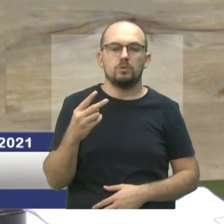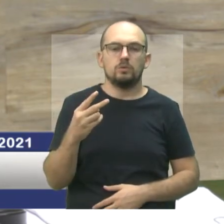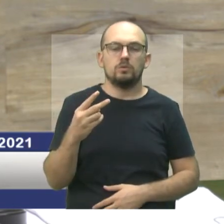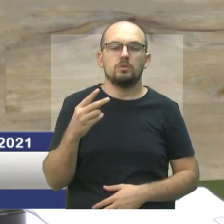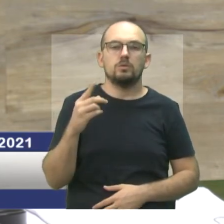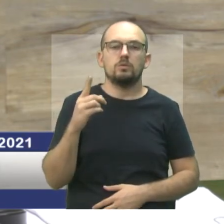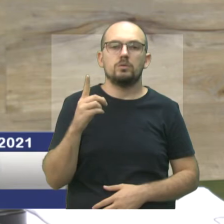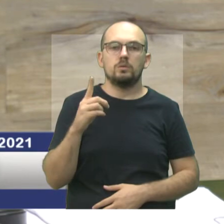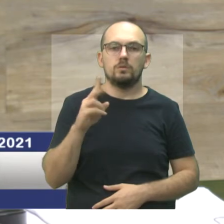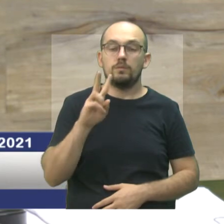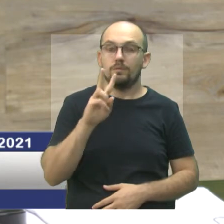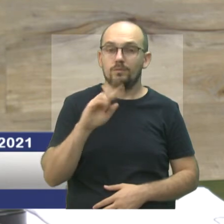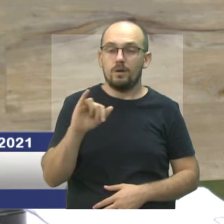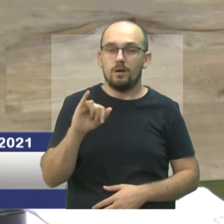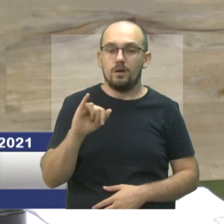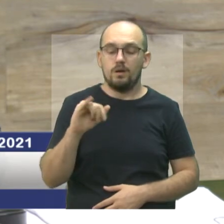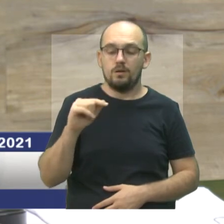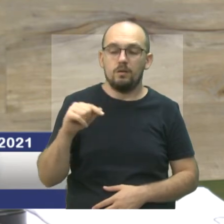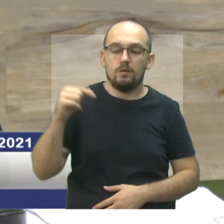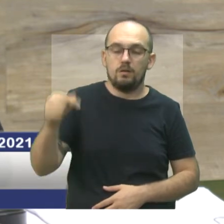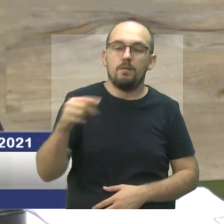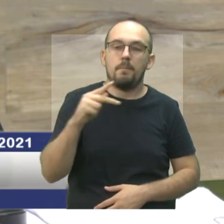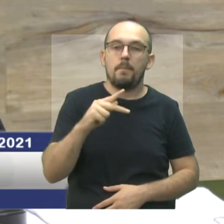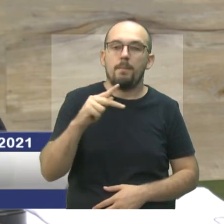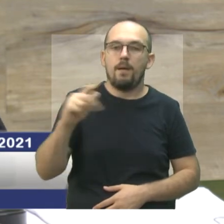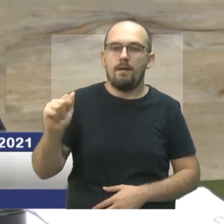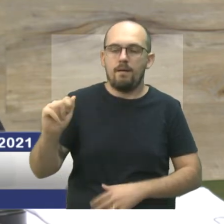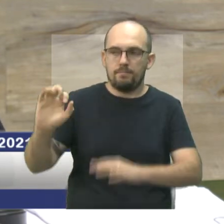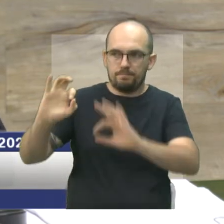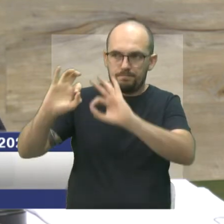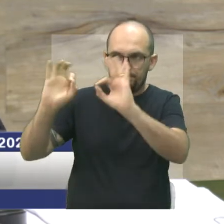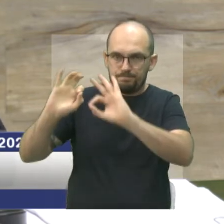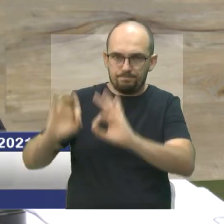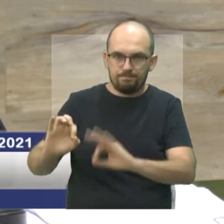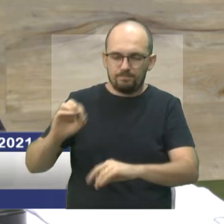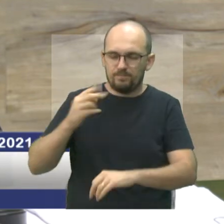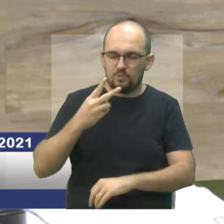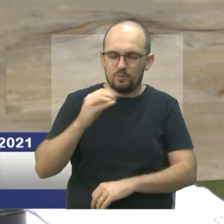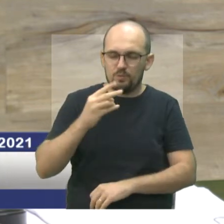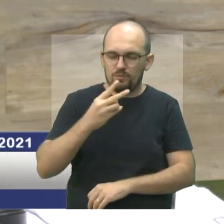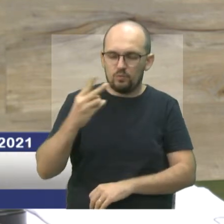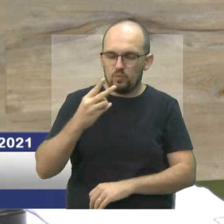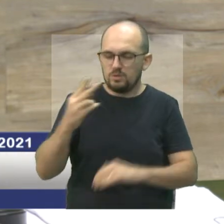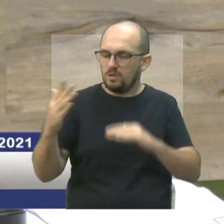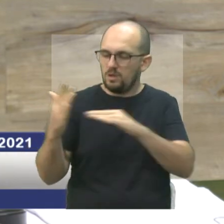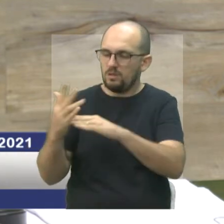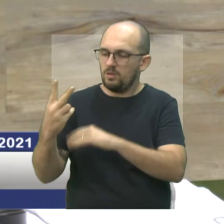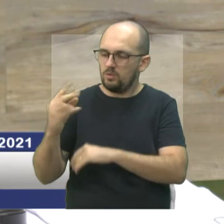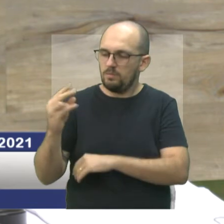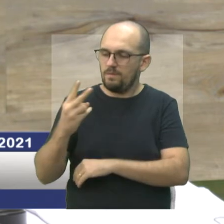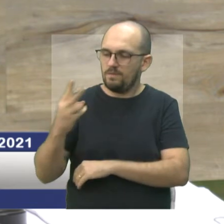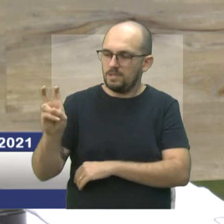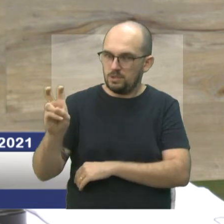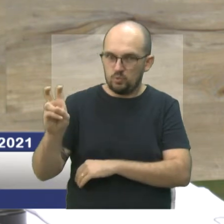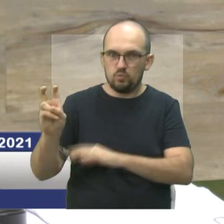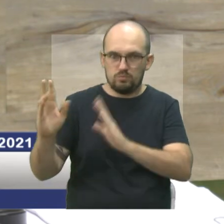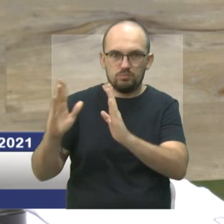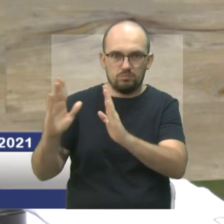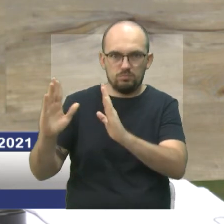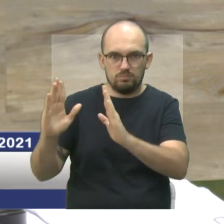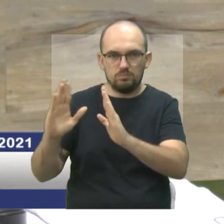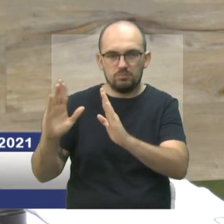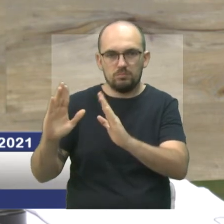elaboradas na elaboração do PPA para 2022 e 2025, excepcionalmente nesse exercício.